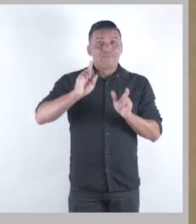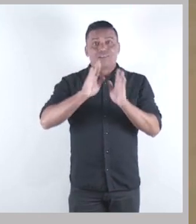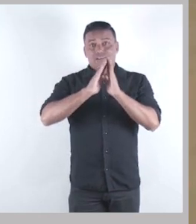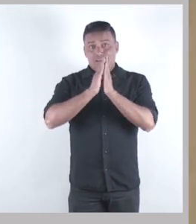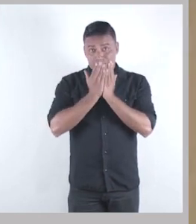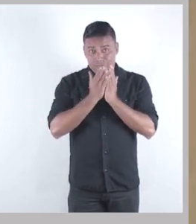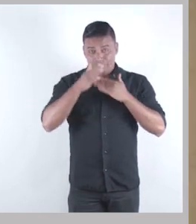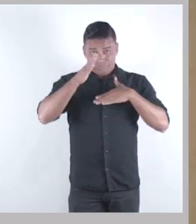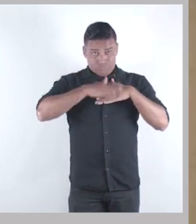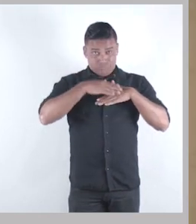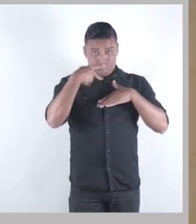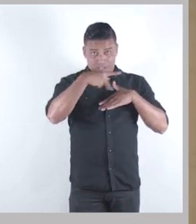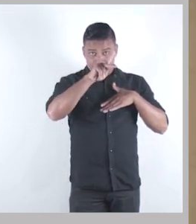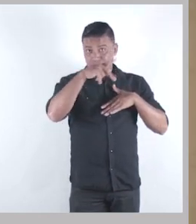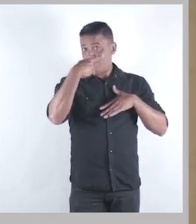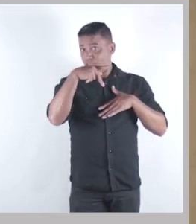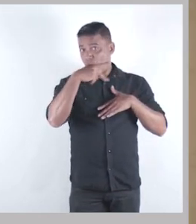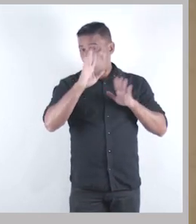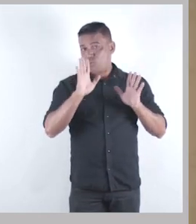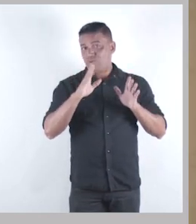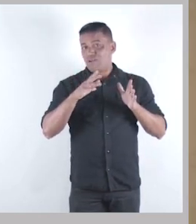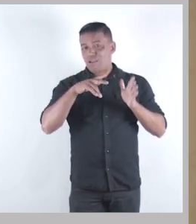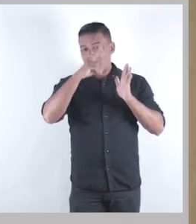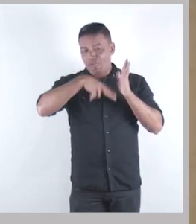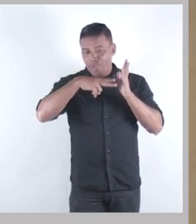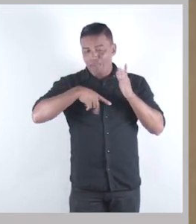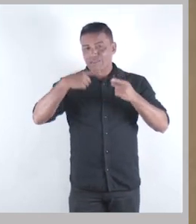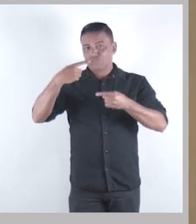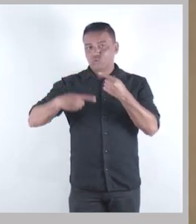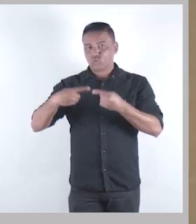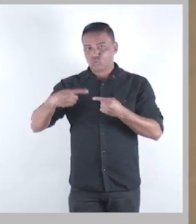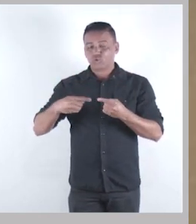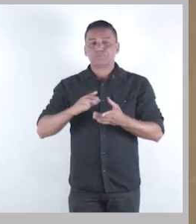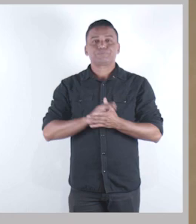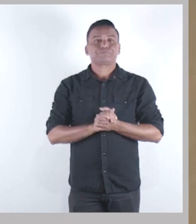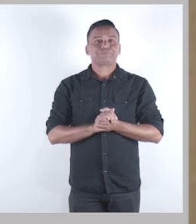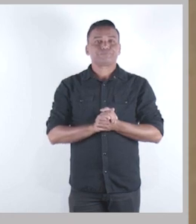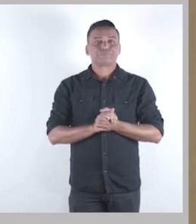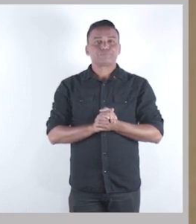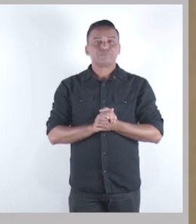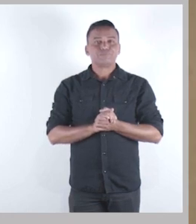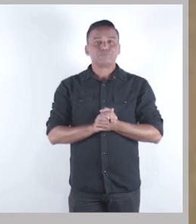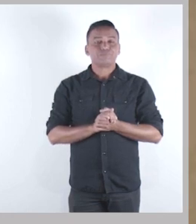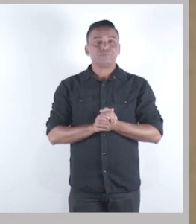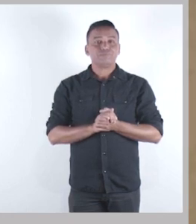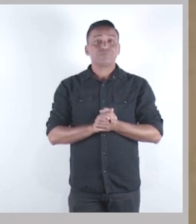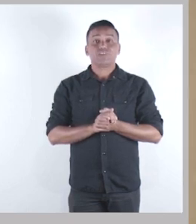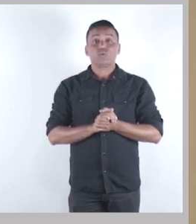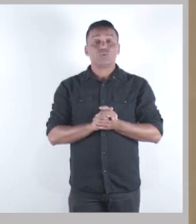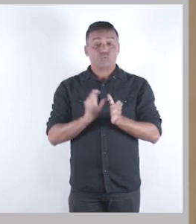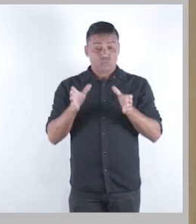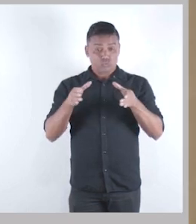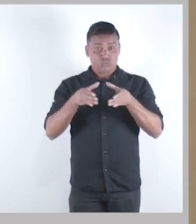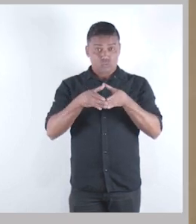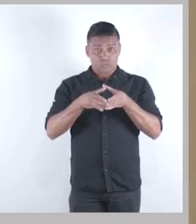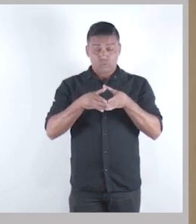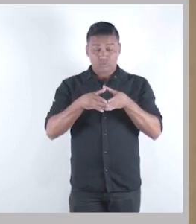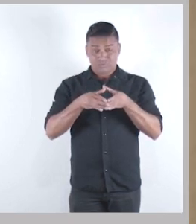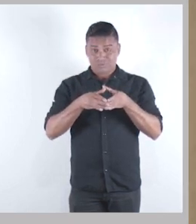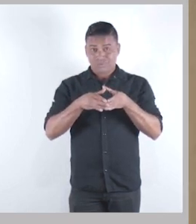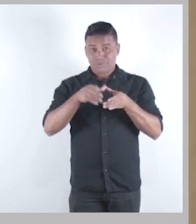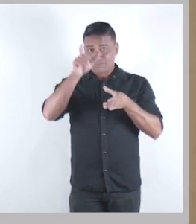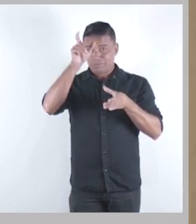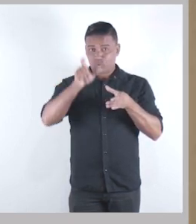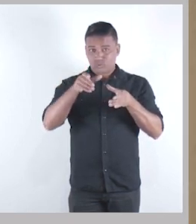lê e discute. Uma coisa interessante que começou a aparecer é que os membros do Clube do Livro